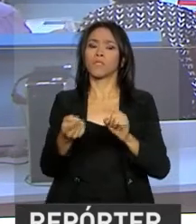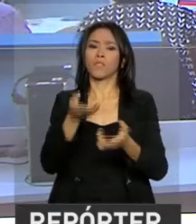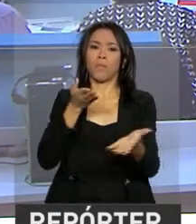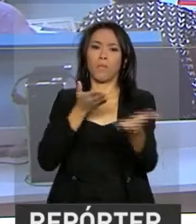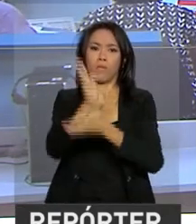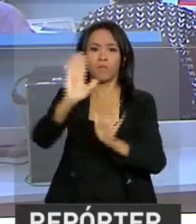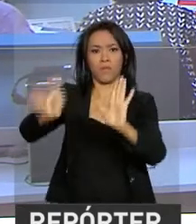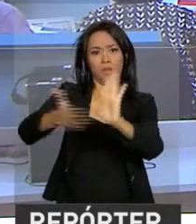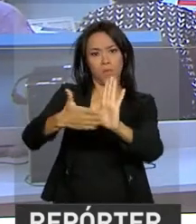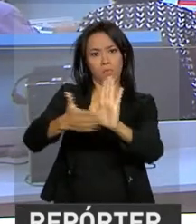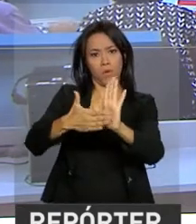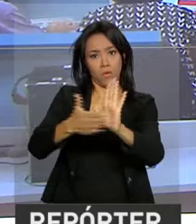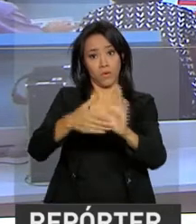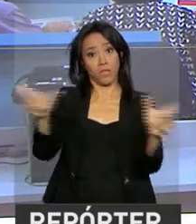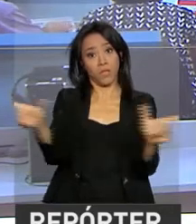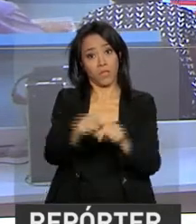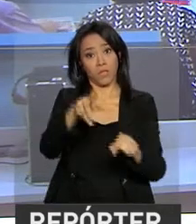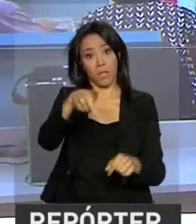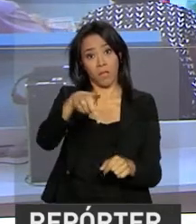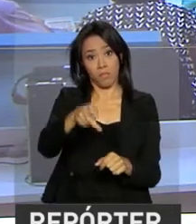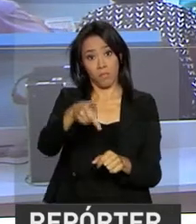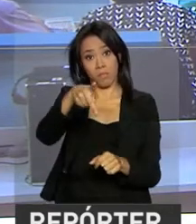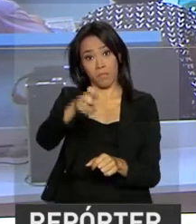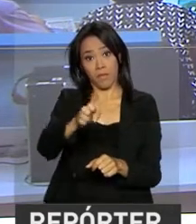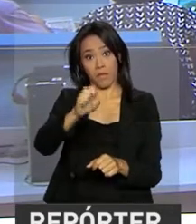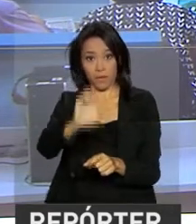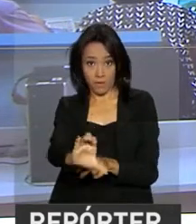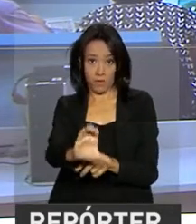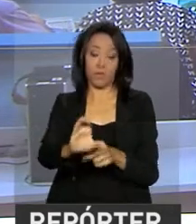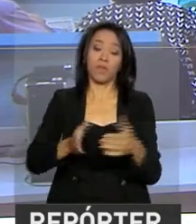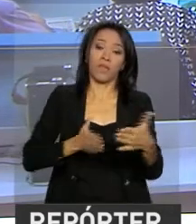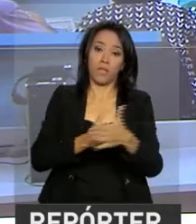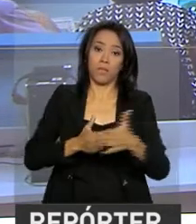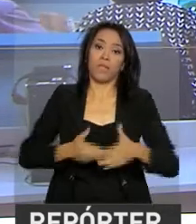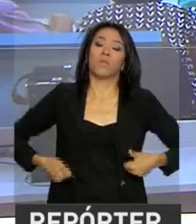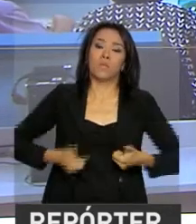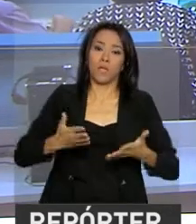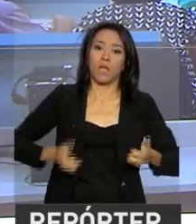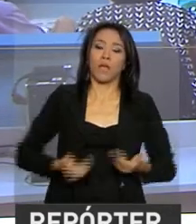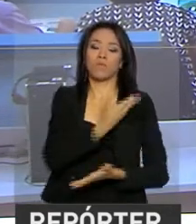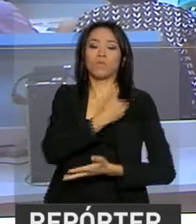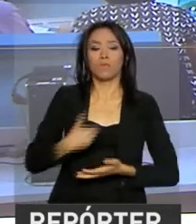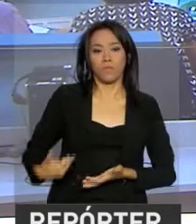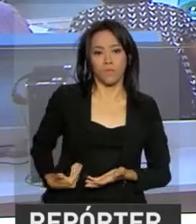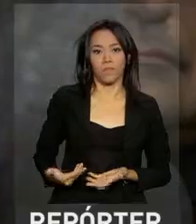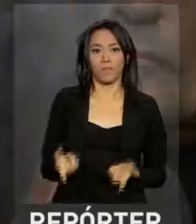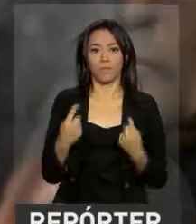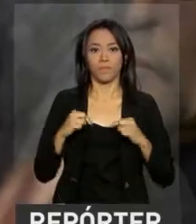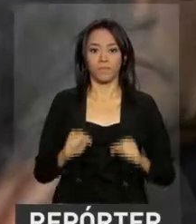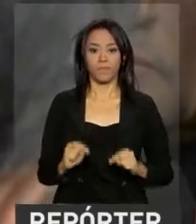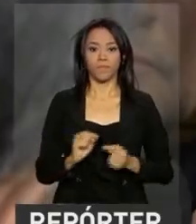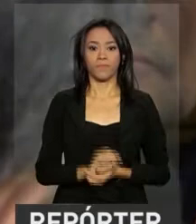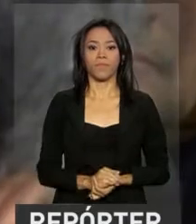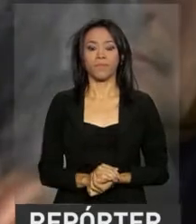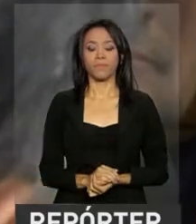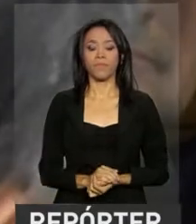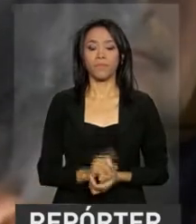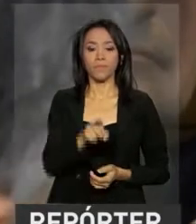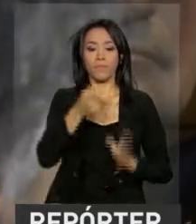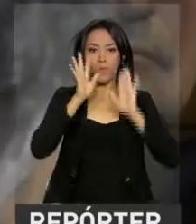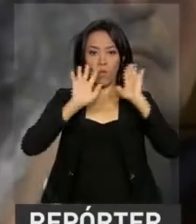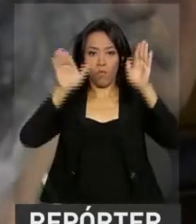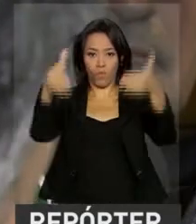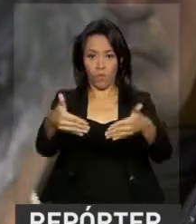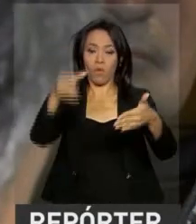turno da proposta de emenda à Constituição, que limita o crescimento dos gastos públicos. O foco principal